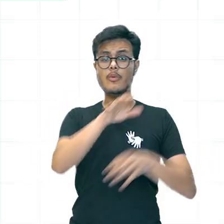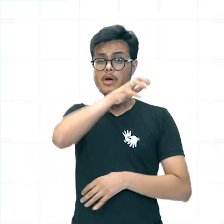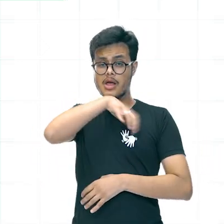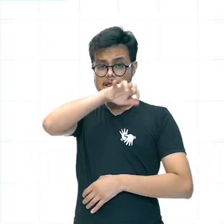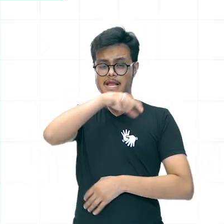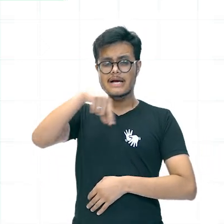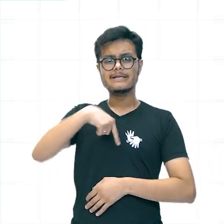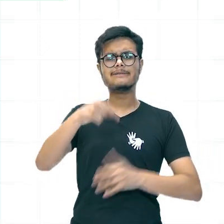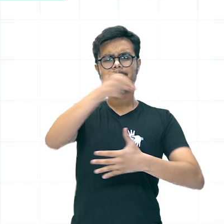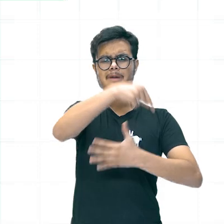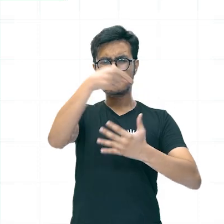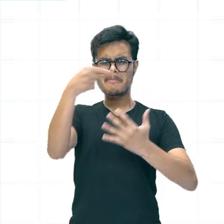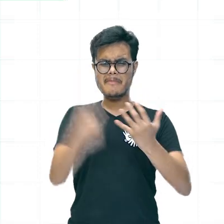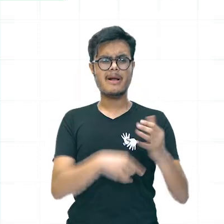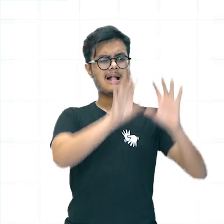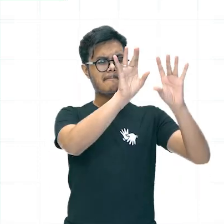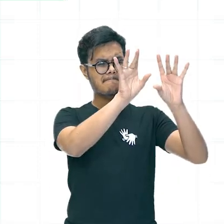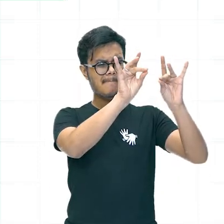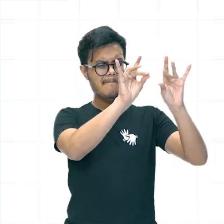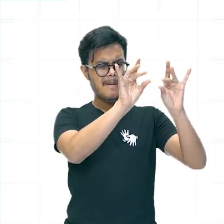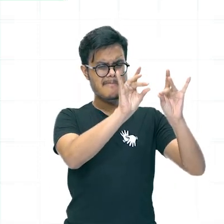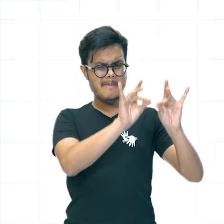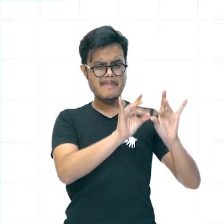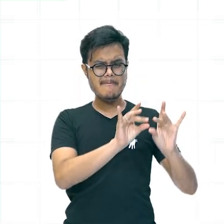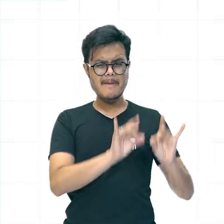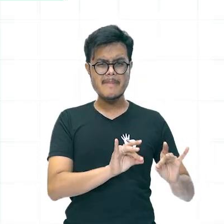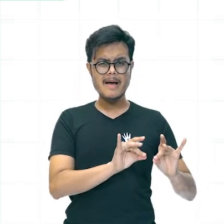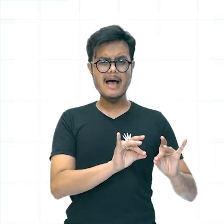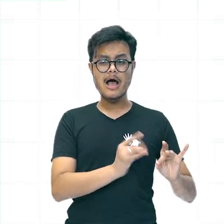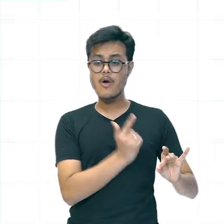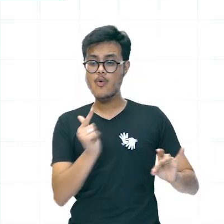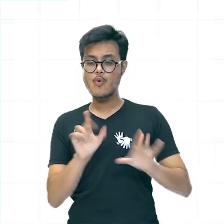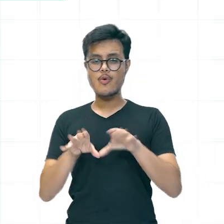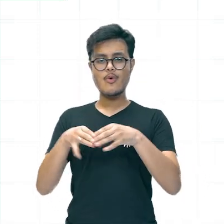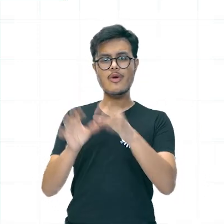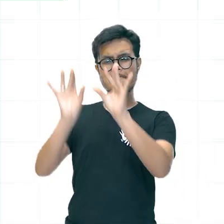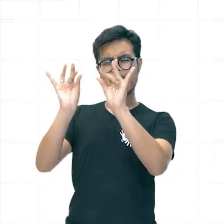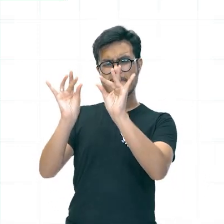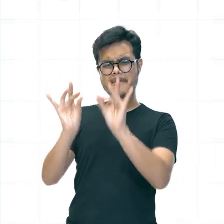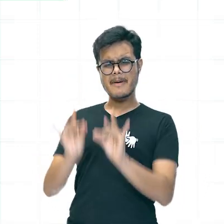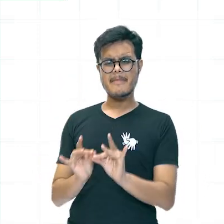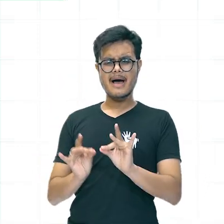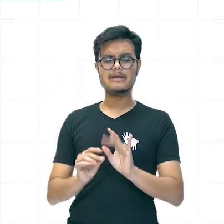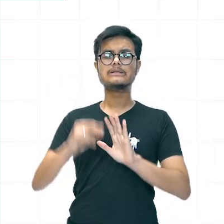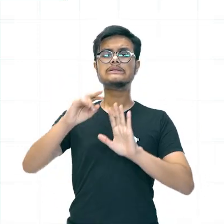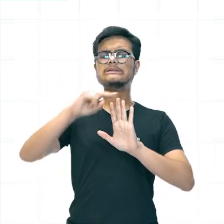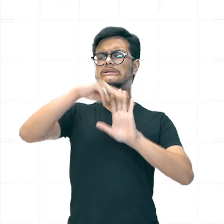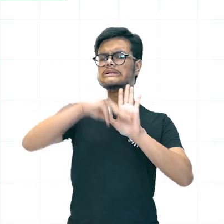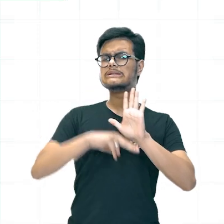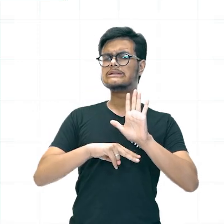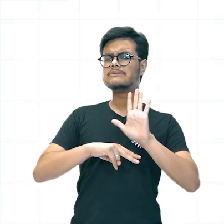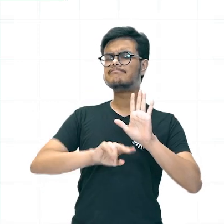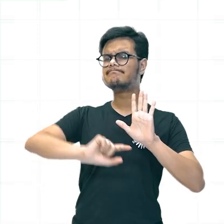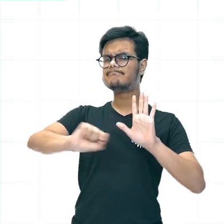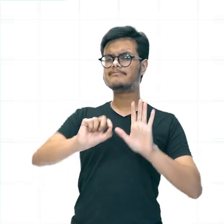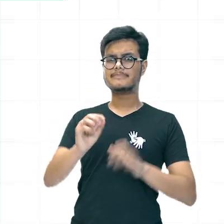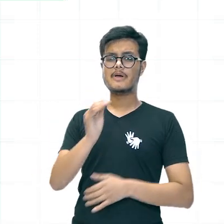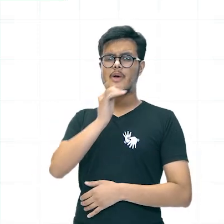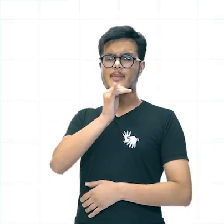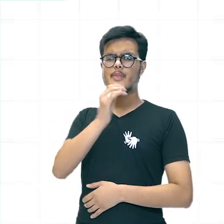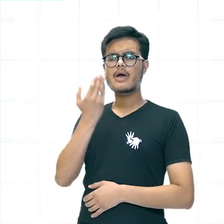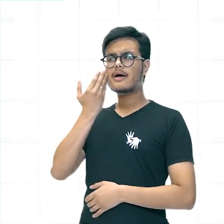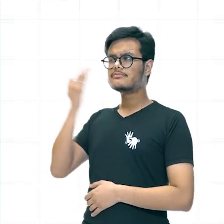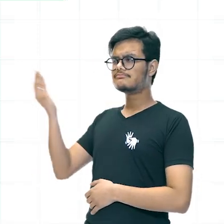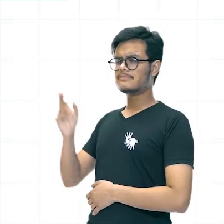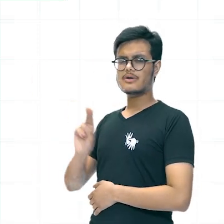um número cada vez mais restrito que agrupa seres mais semelhantes entre si. Então, lembre-se aí daquela palavrinha, olha,